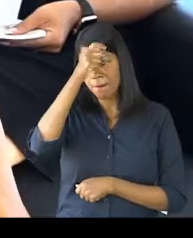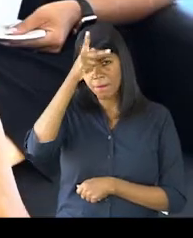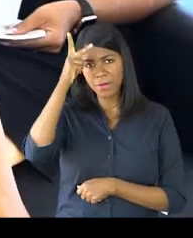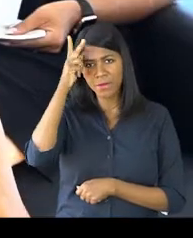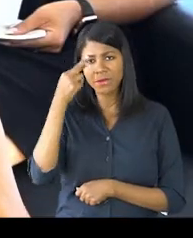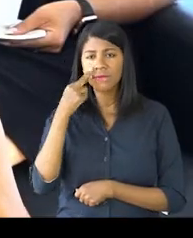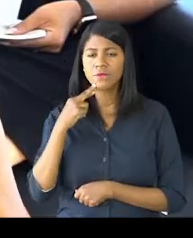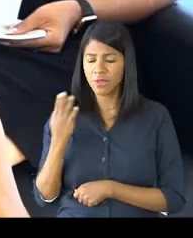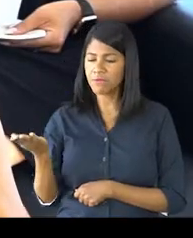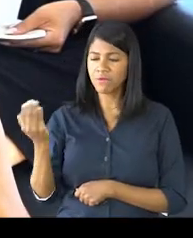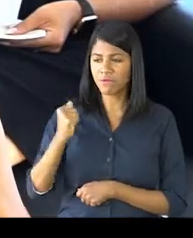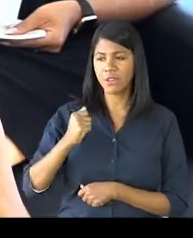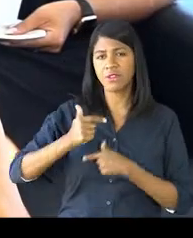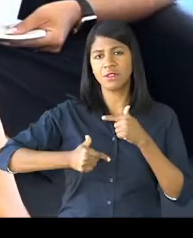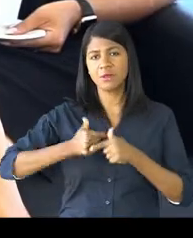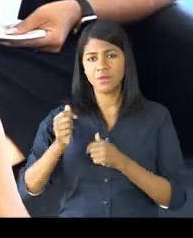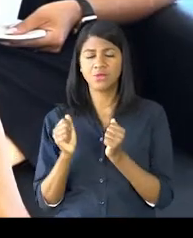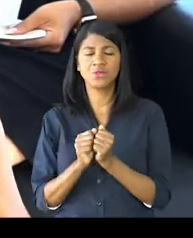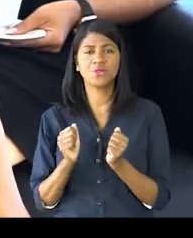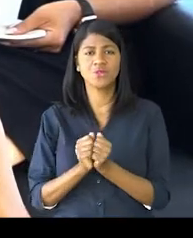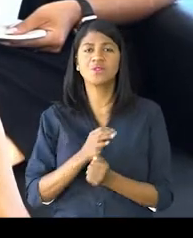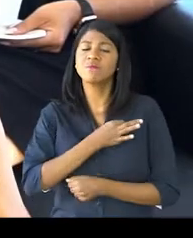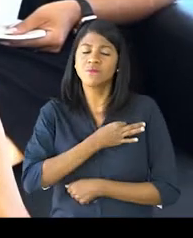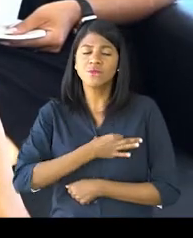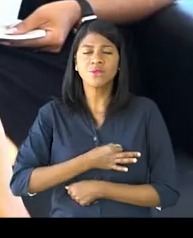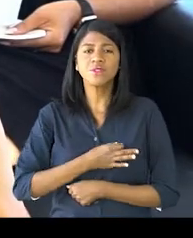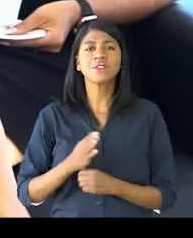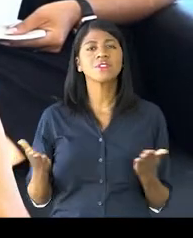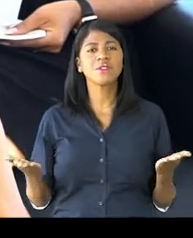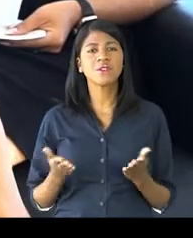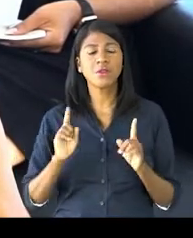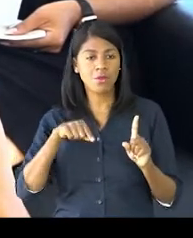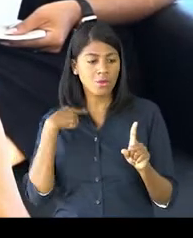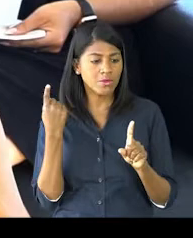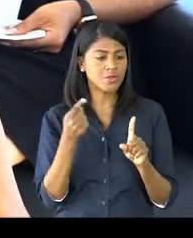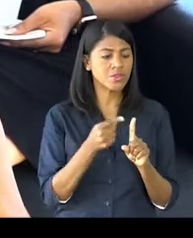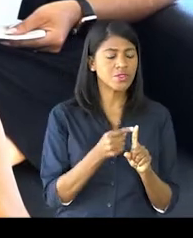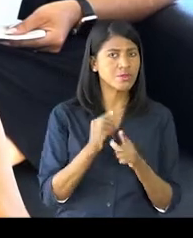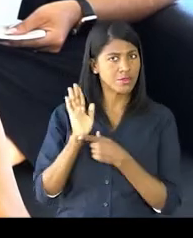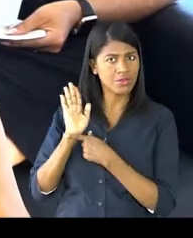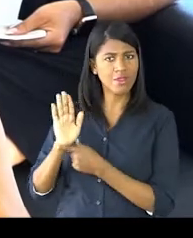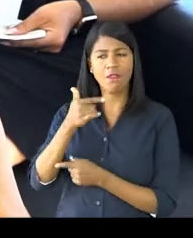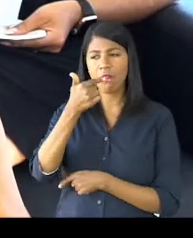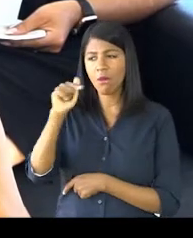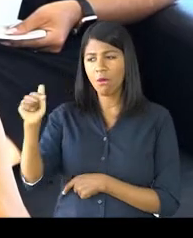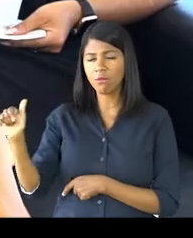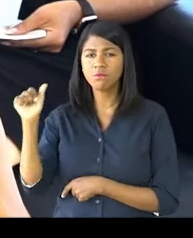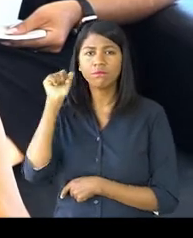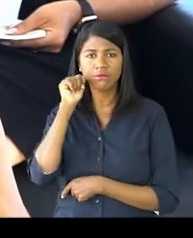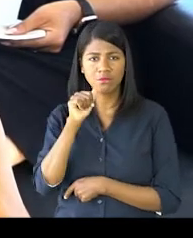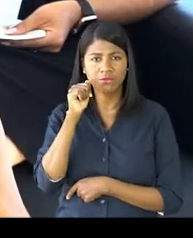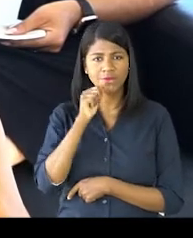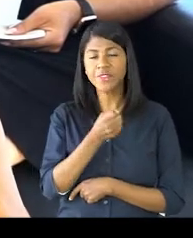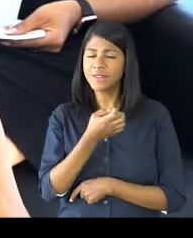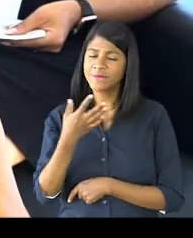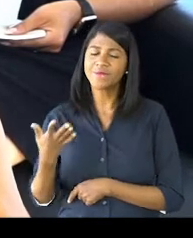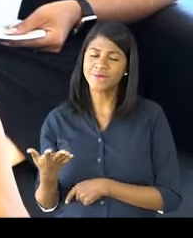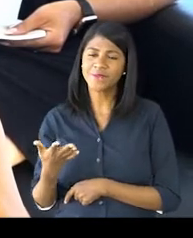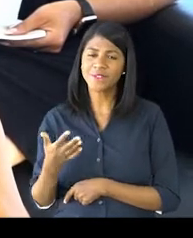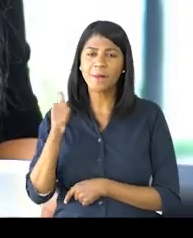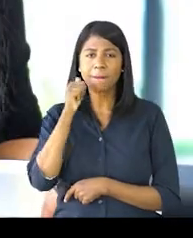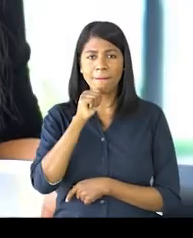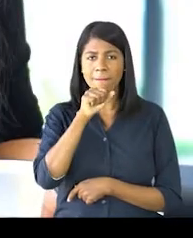convite, né, do prefeito Rogério Cruz com muita honra. E tem agora também a missão de ajudar as outras